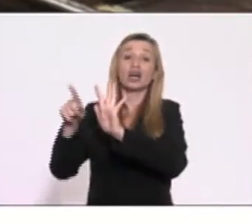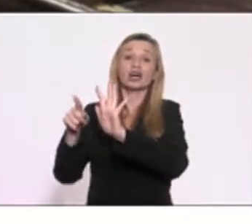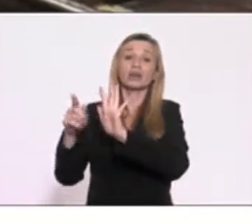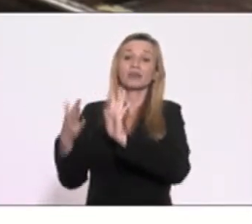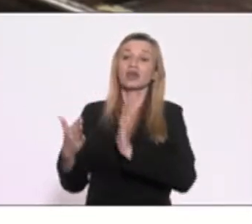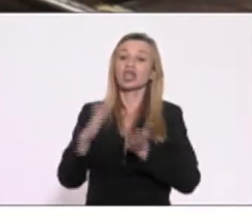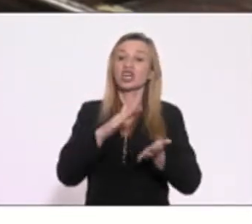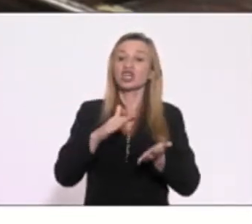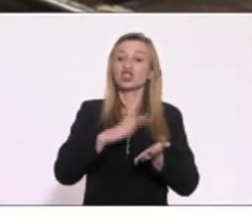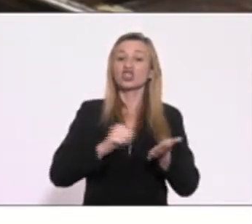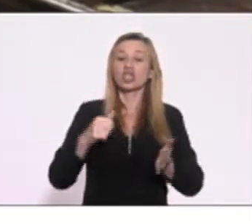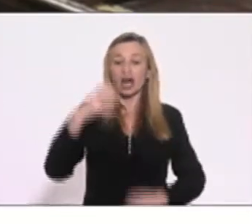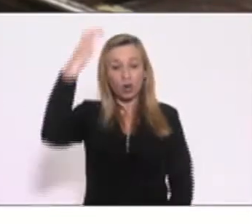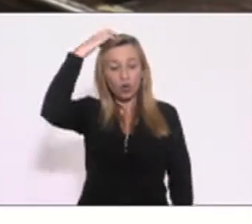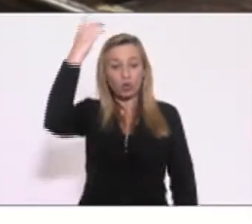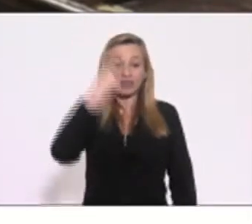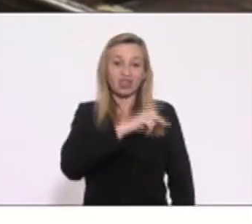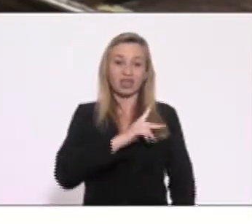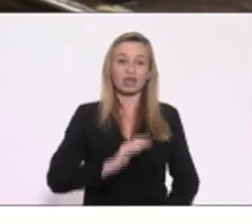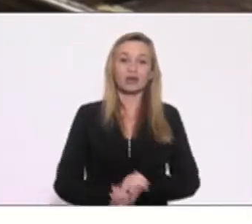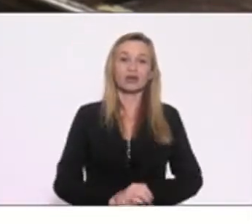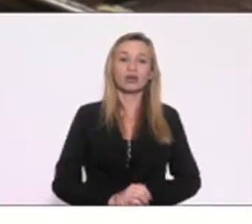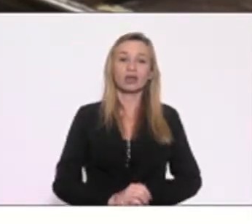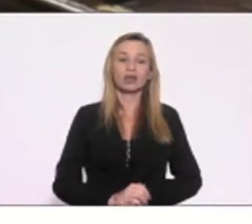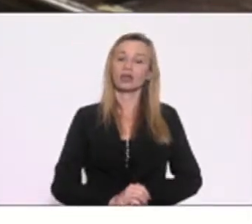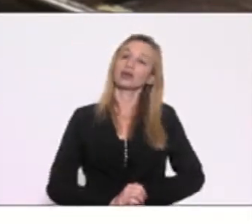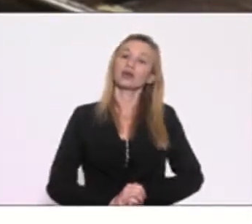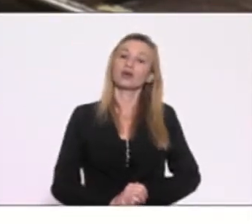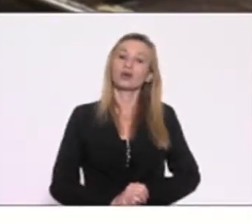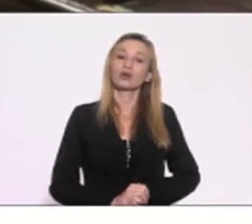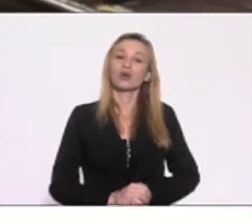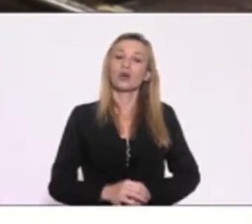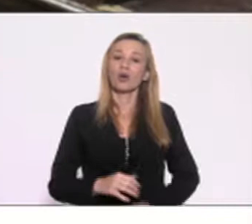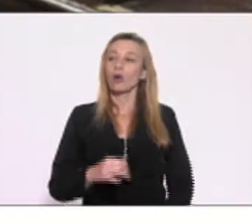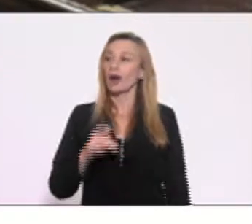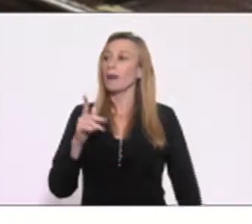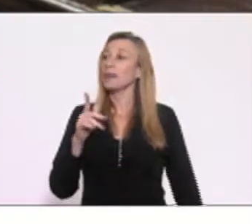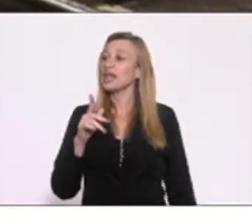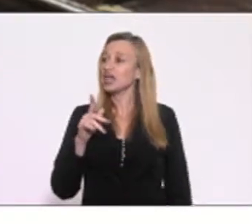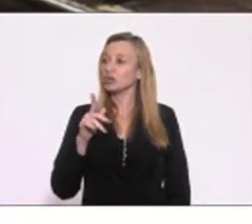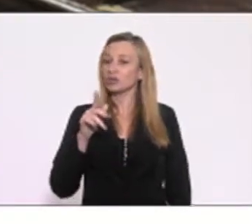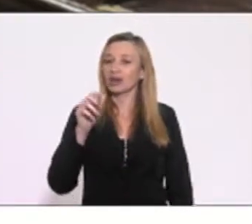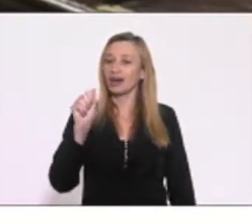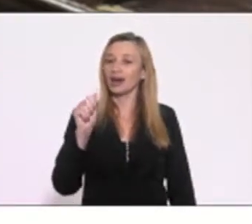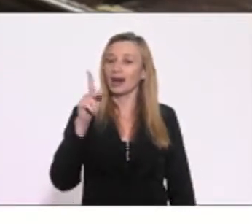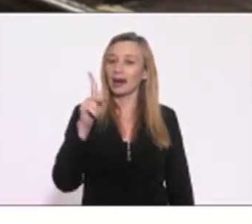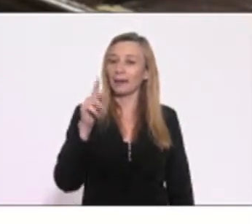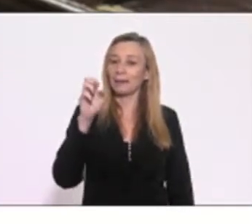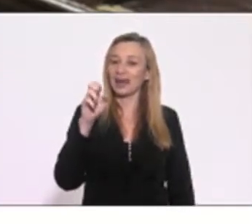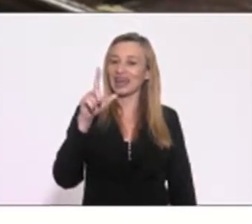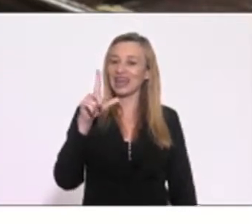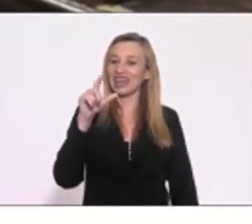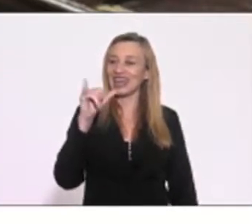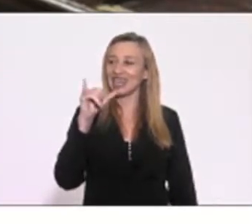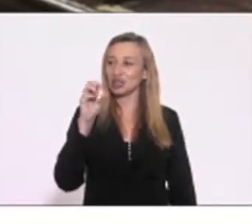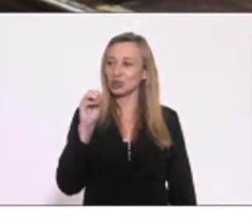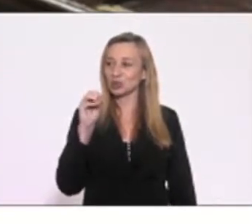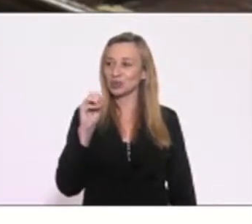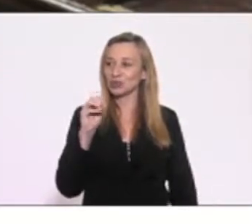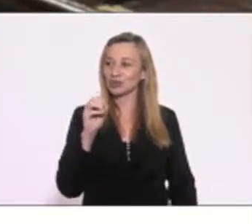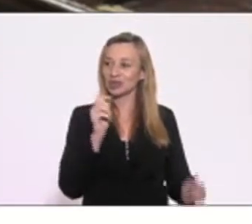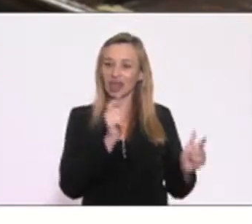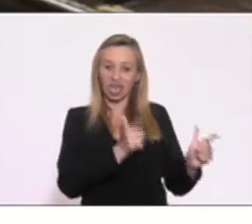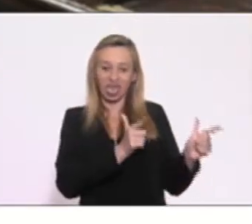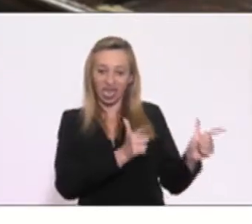tirar a culpa dele. O apelido dele tem sido Bolsonaro, porque ele queima a Amazônia, incinera